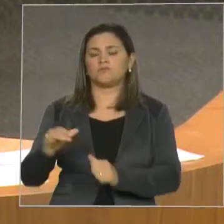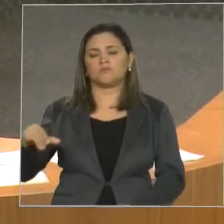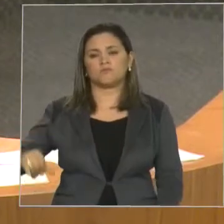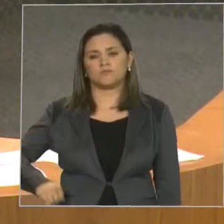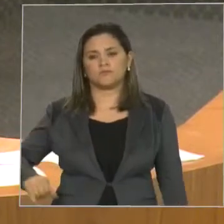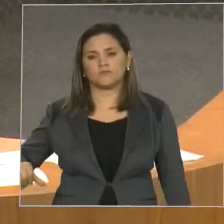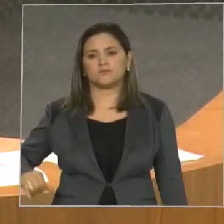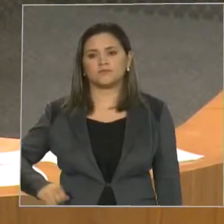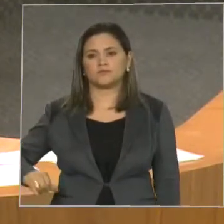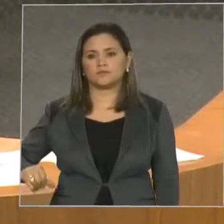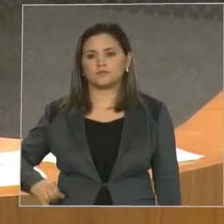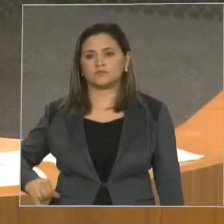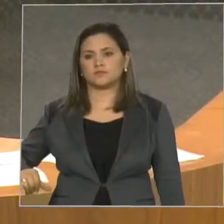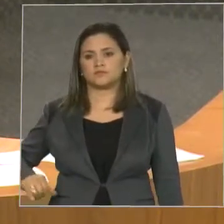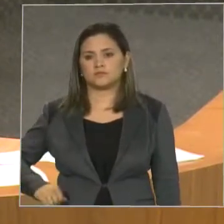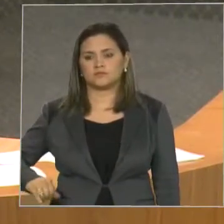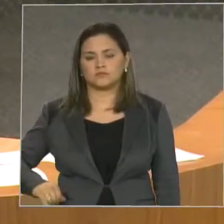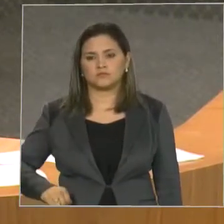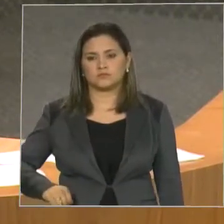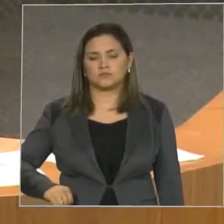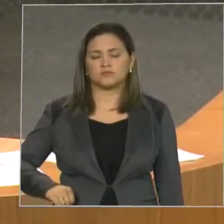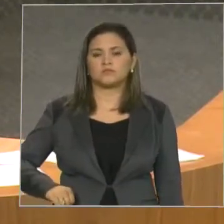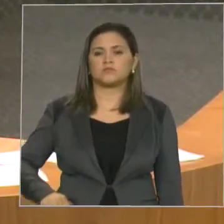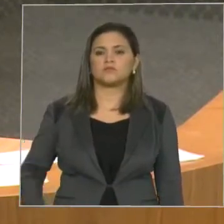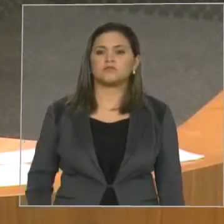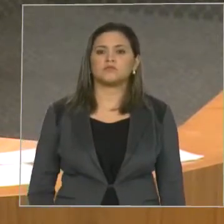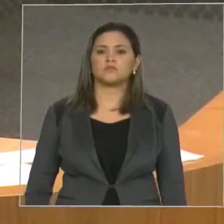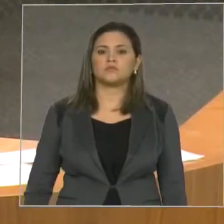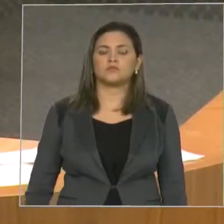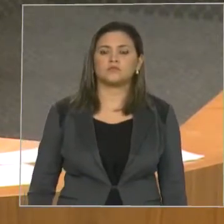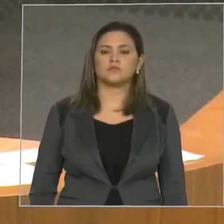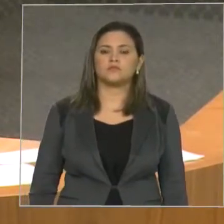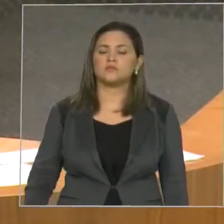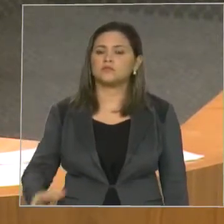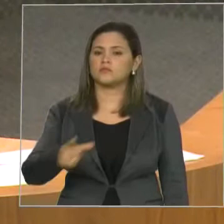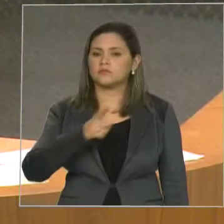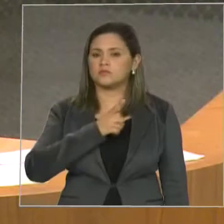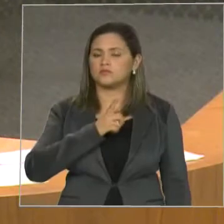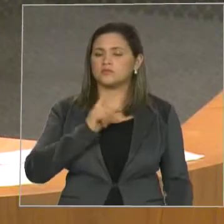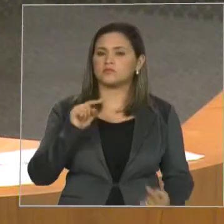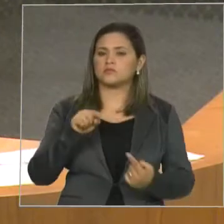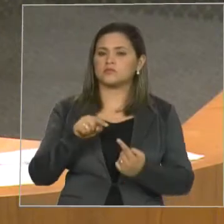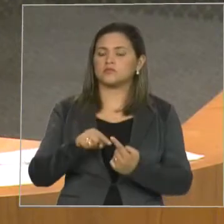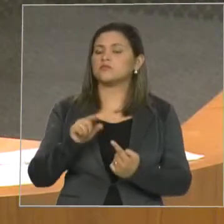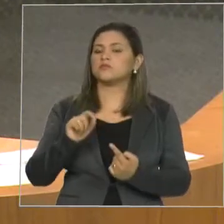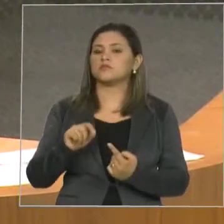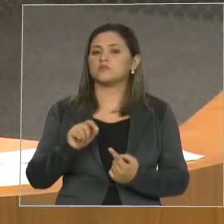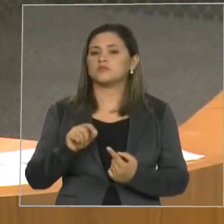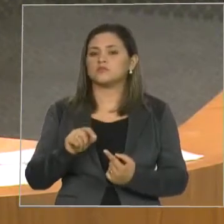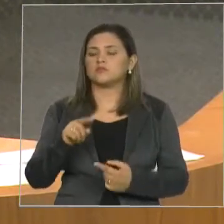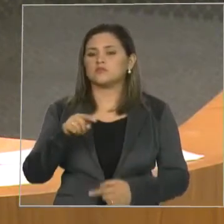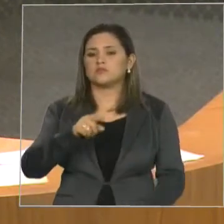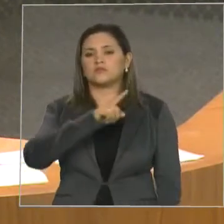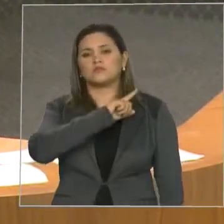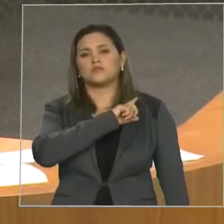por objetivo implantar no ensino médio da rede de ensino público estadual